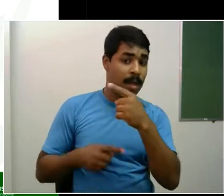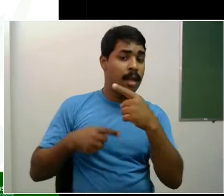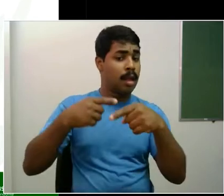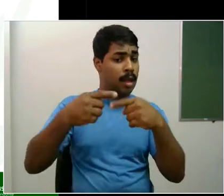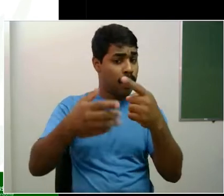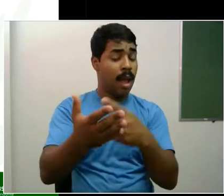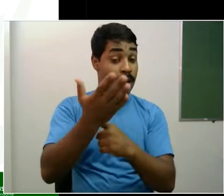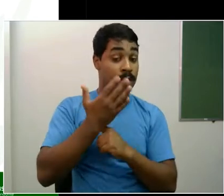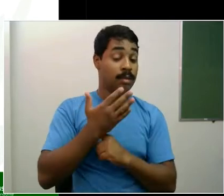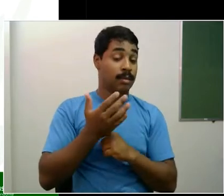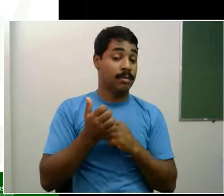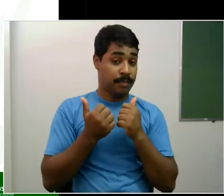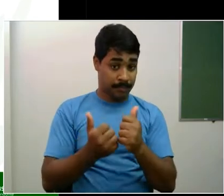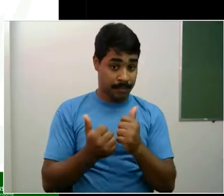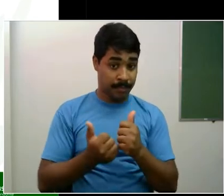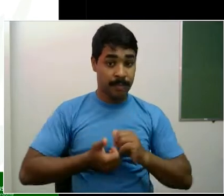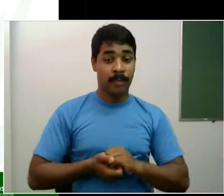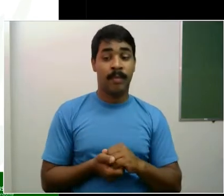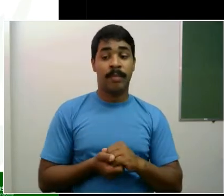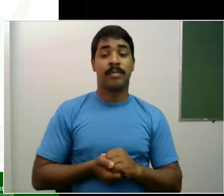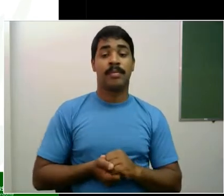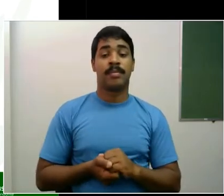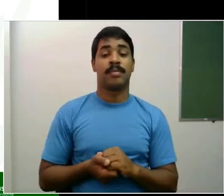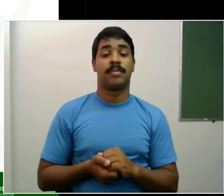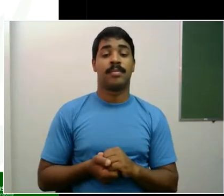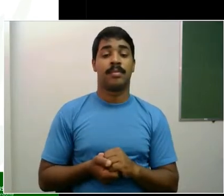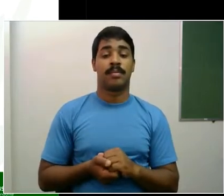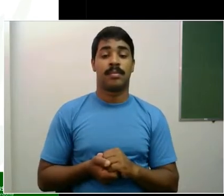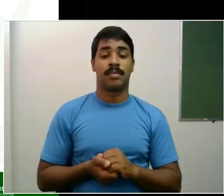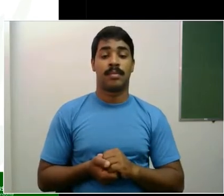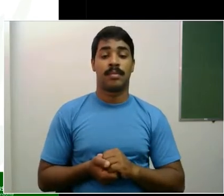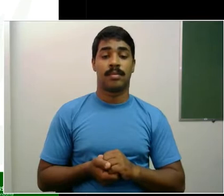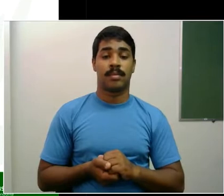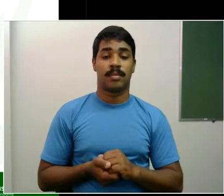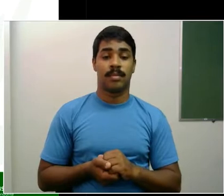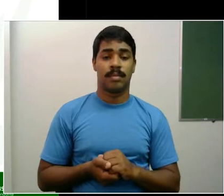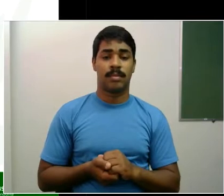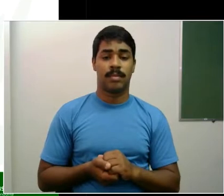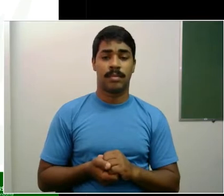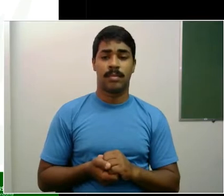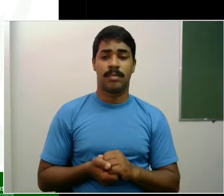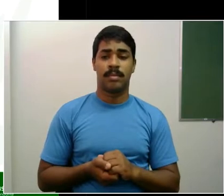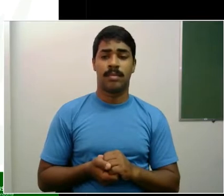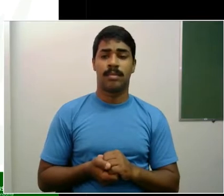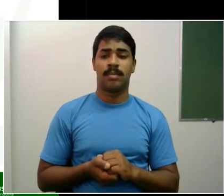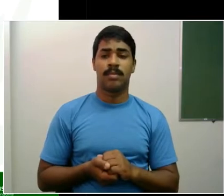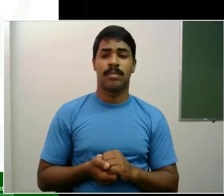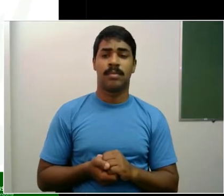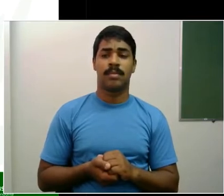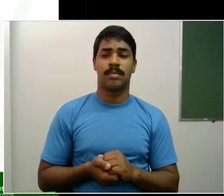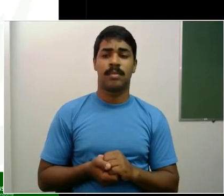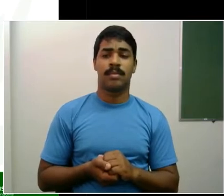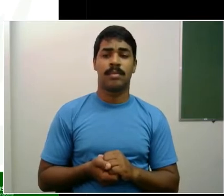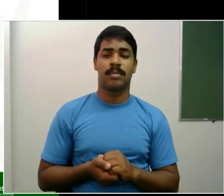desse conceito. Então, para a gente verificar isso daqui,